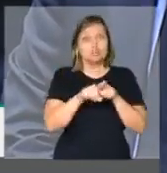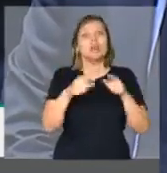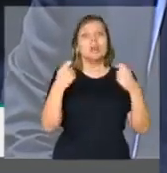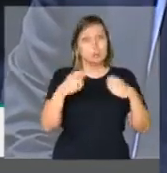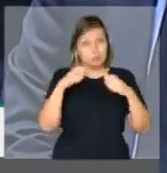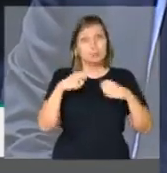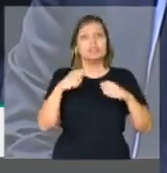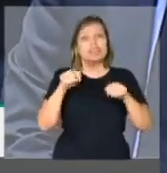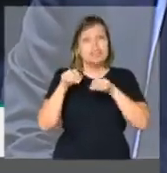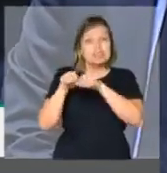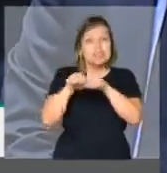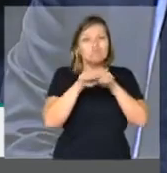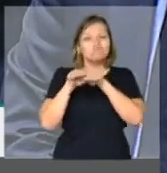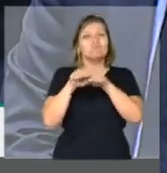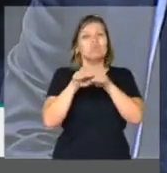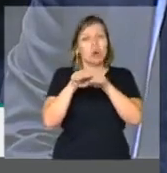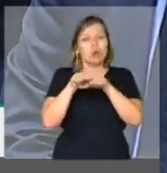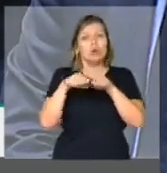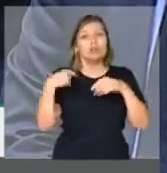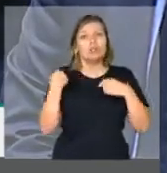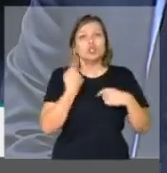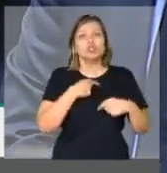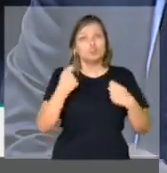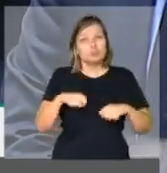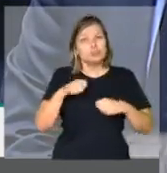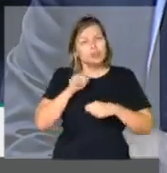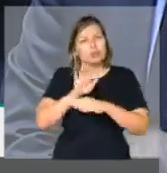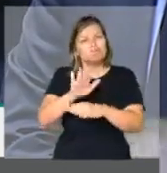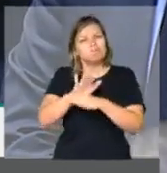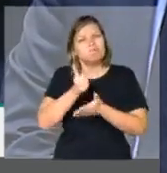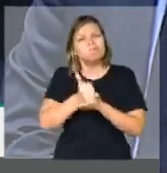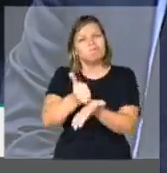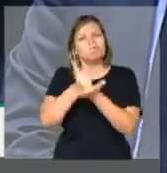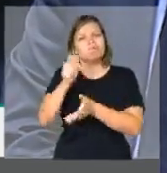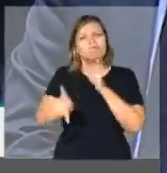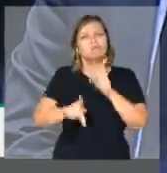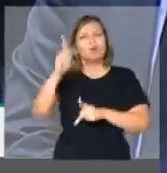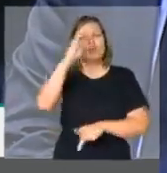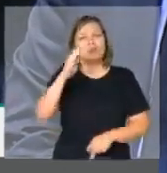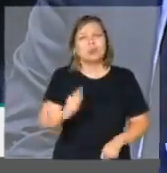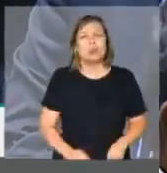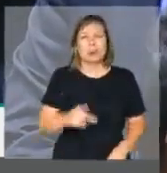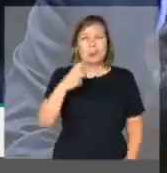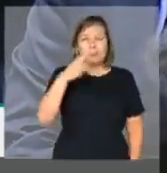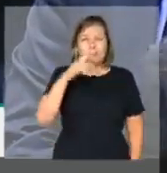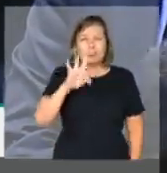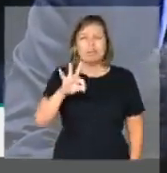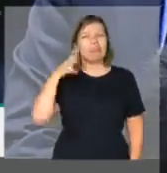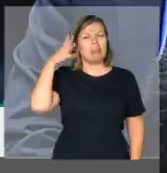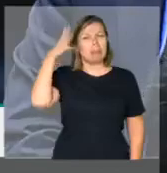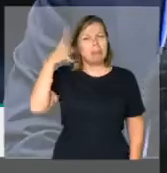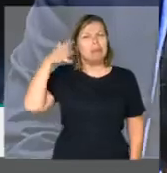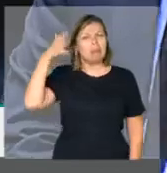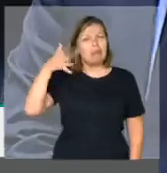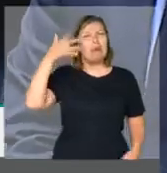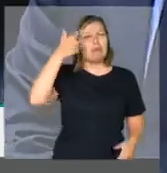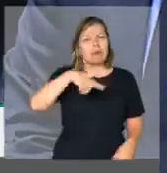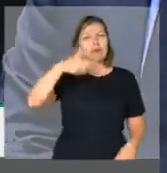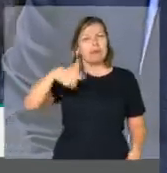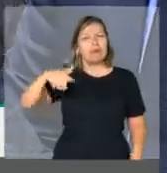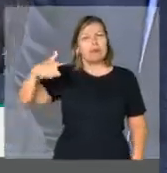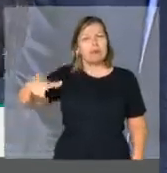povo brasileiro, pelos desvalidos. Chega de enganação do PT, que tem o mesmo discurso desde antes do